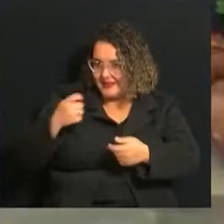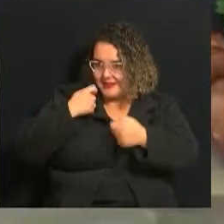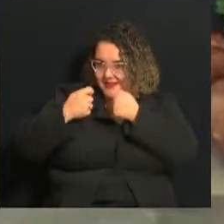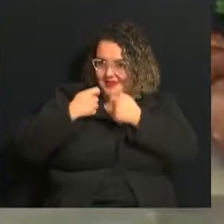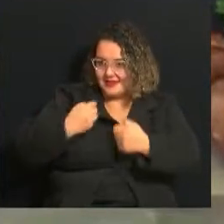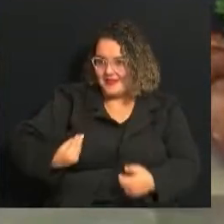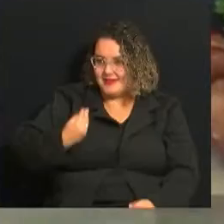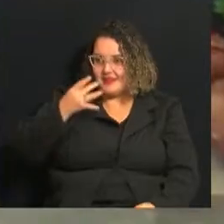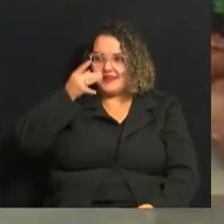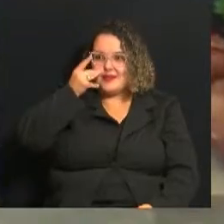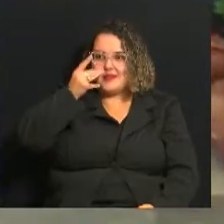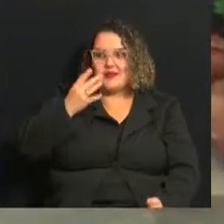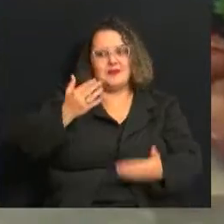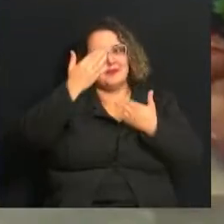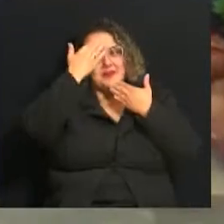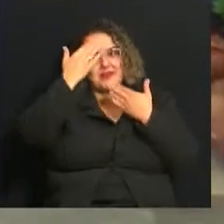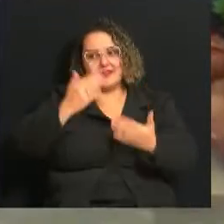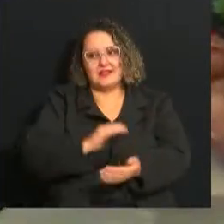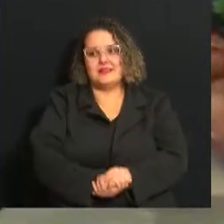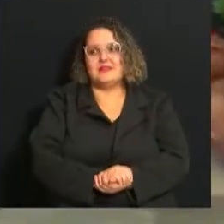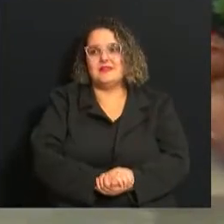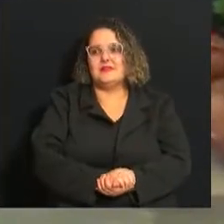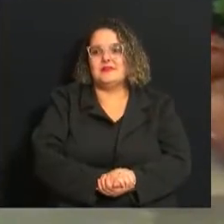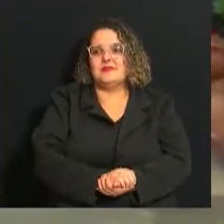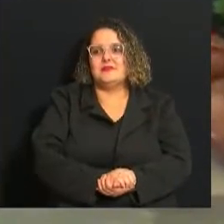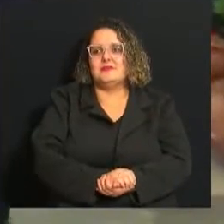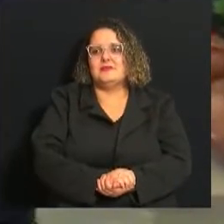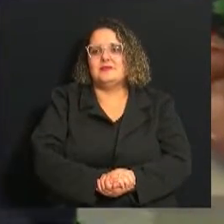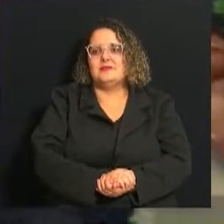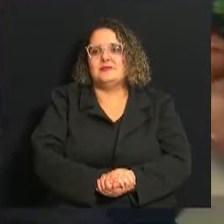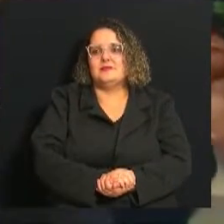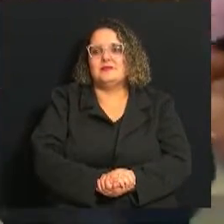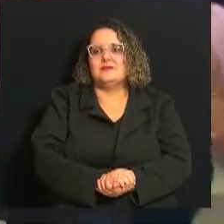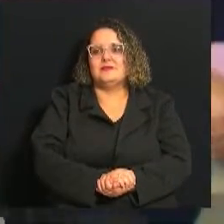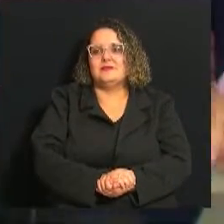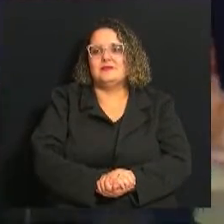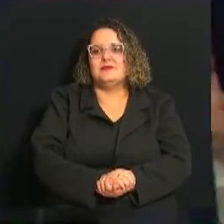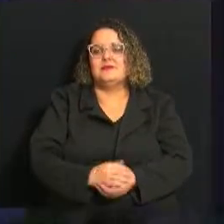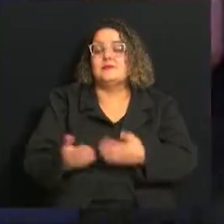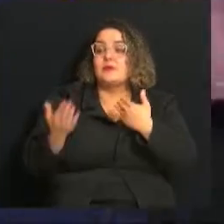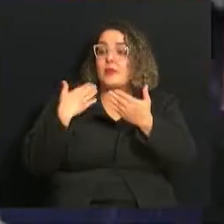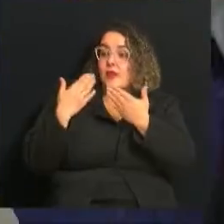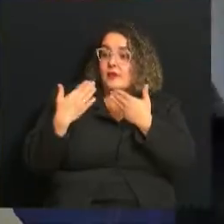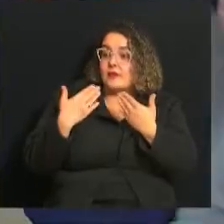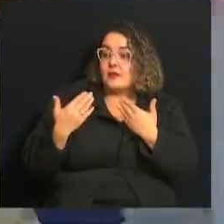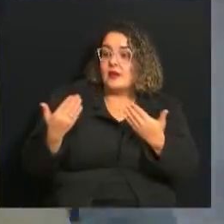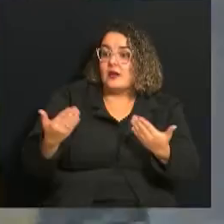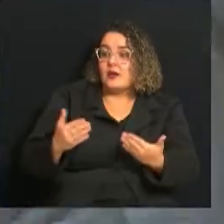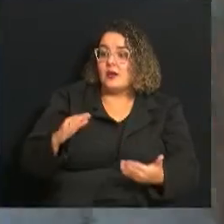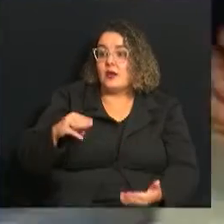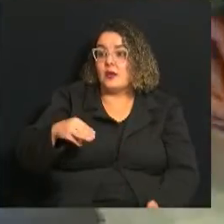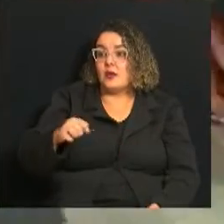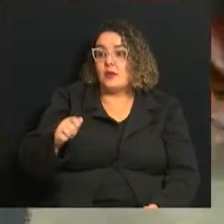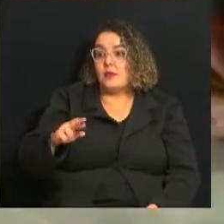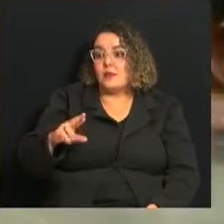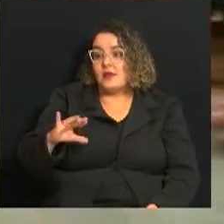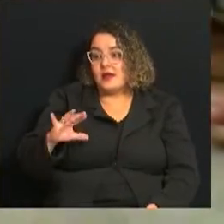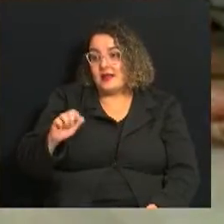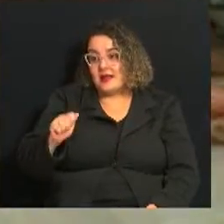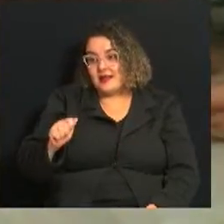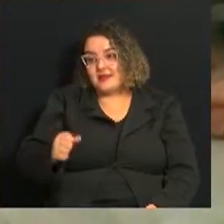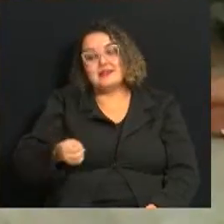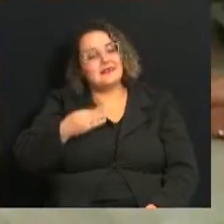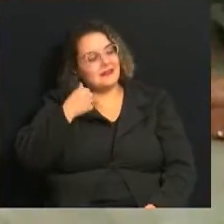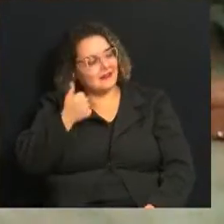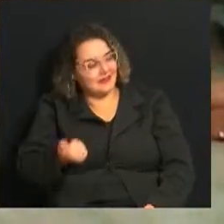vivo. Tá ok, André. Beleza, muito obrigado. A gente vai conversar então com a Márcia Ortiz, não é? Tudo bem. Que